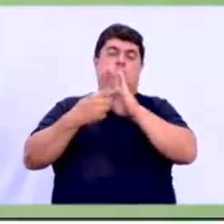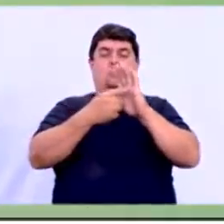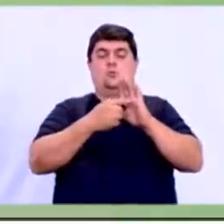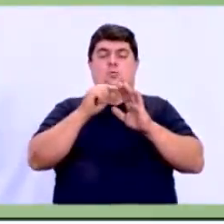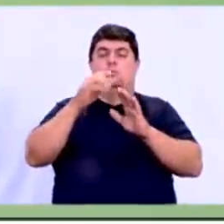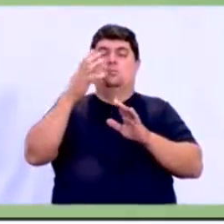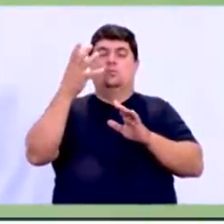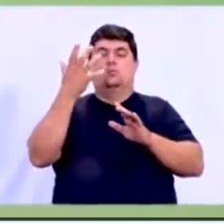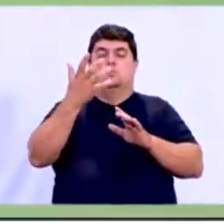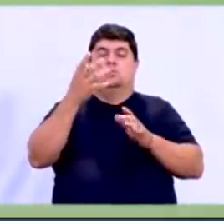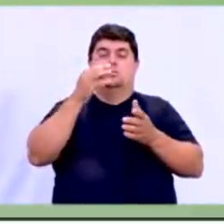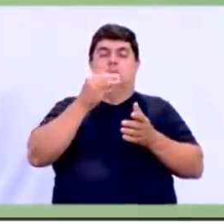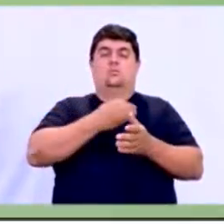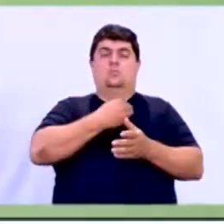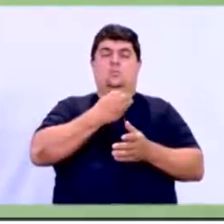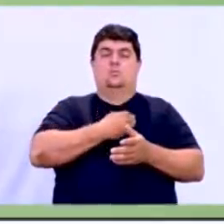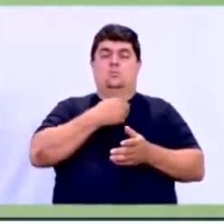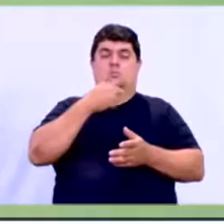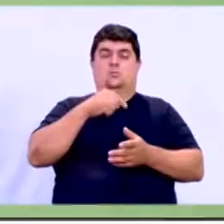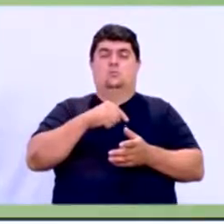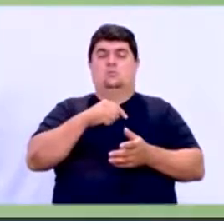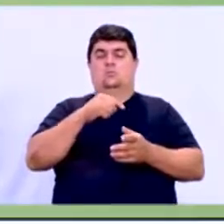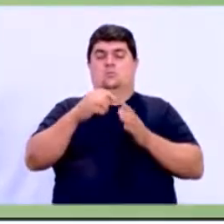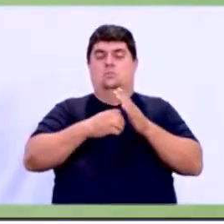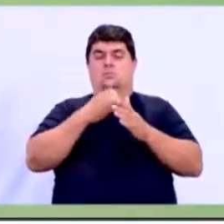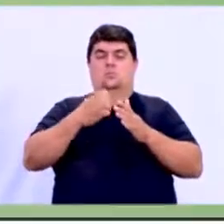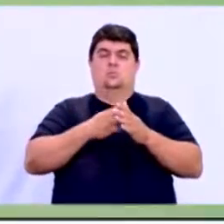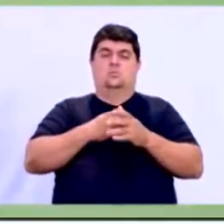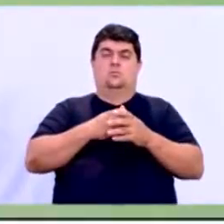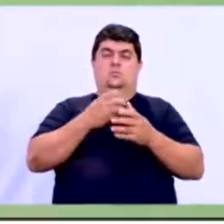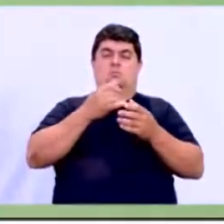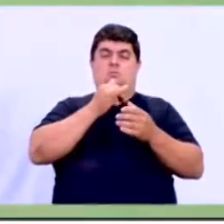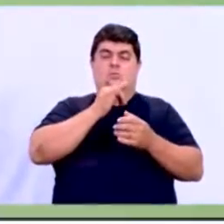situação financeira da empresa,